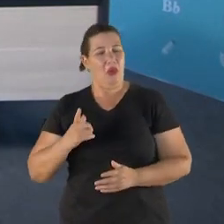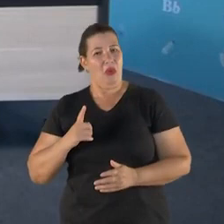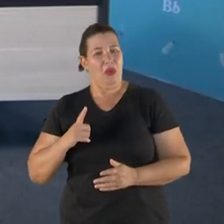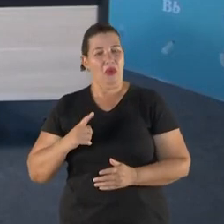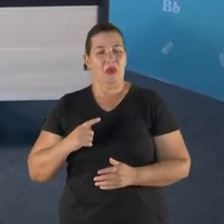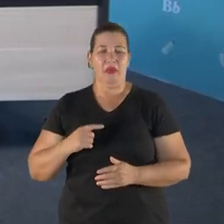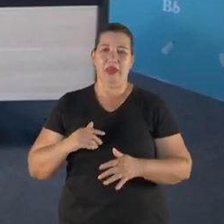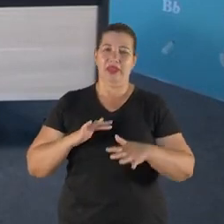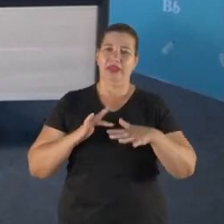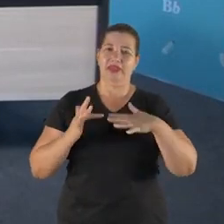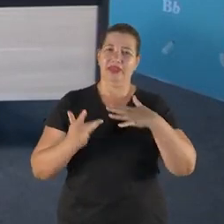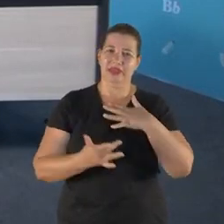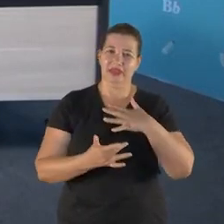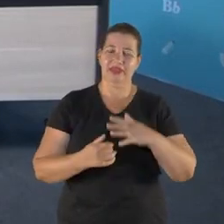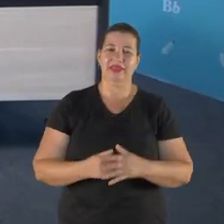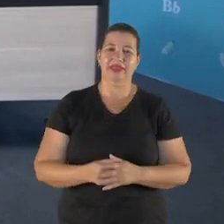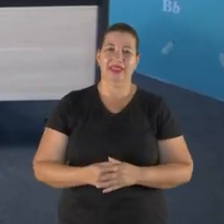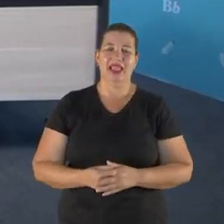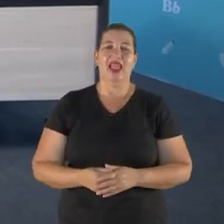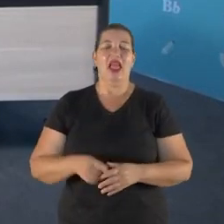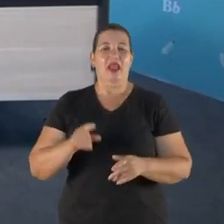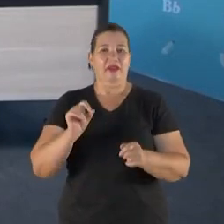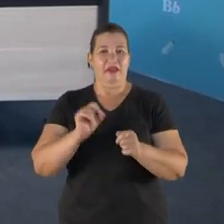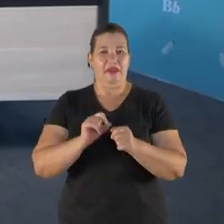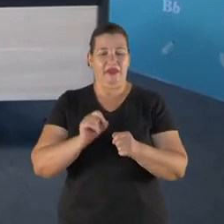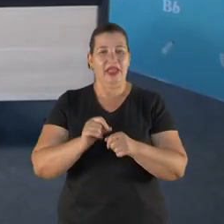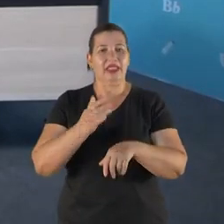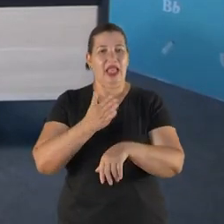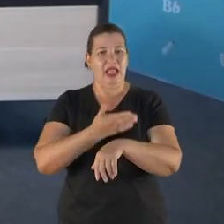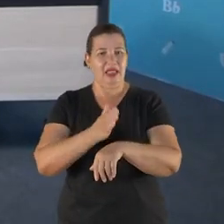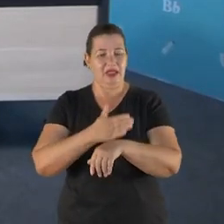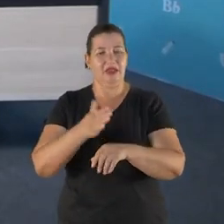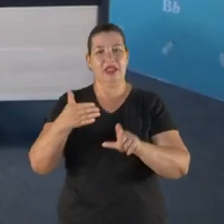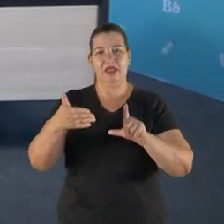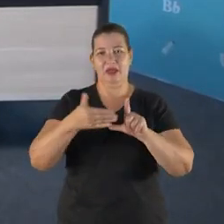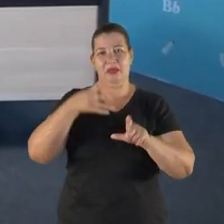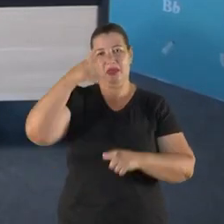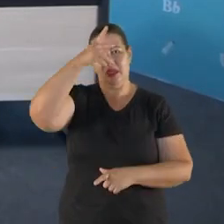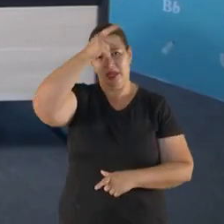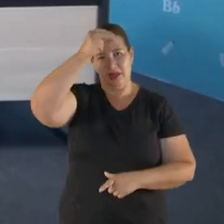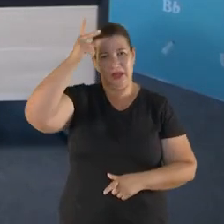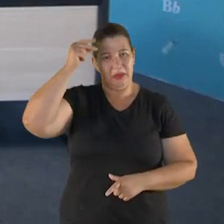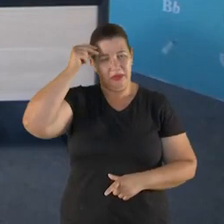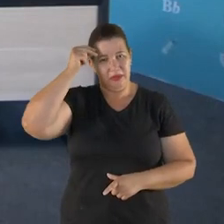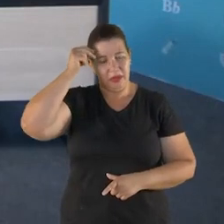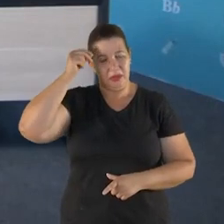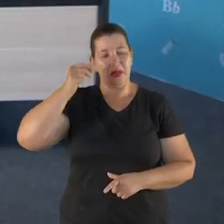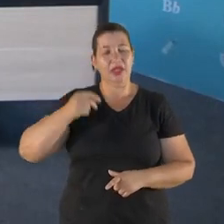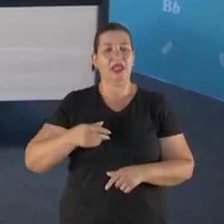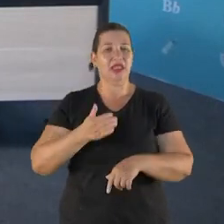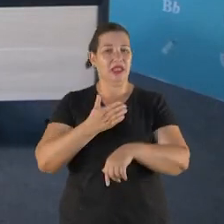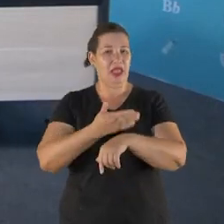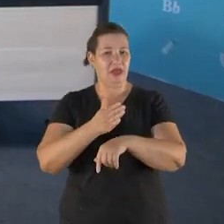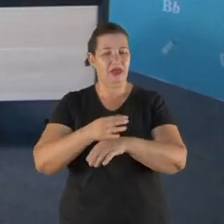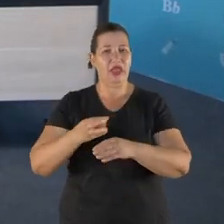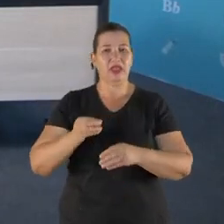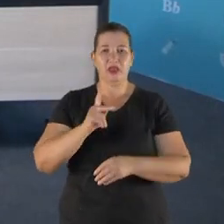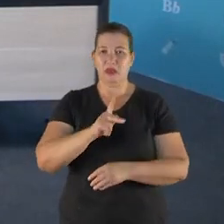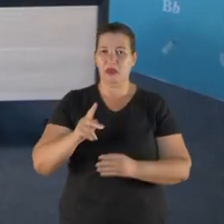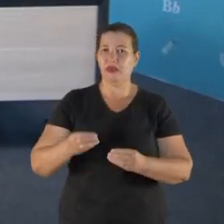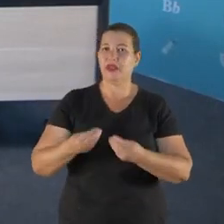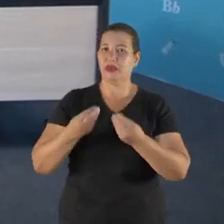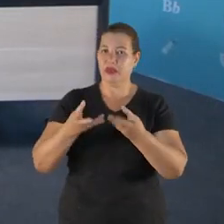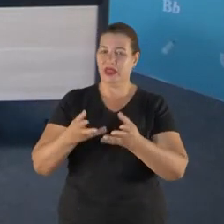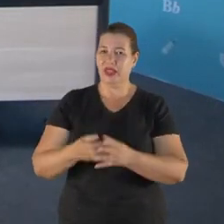presencial ou através das mídias. Faça as atividades disponibilizadas no portal da Prefeitura e as disponibilizadas